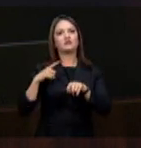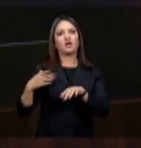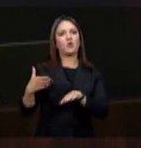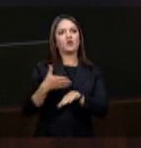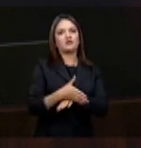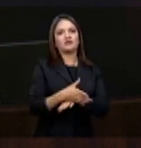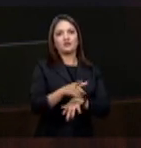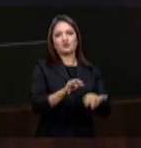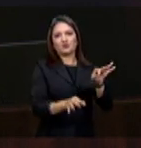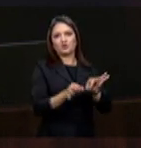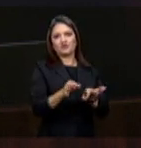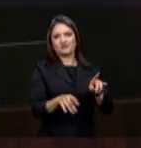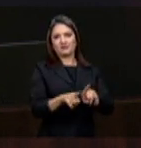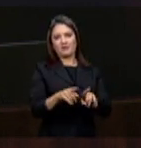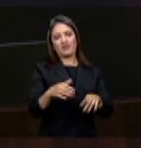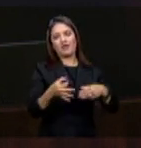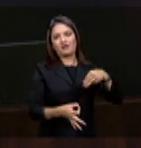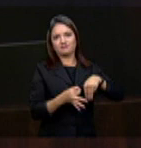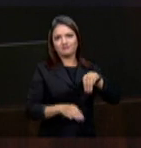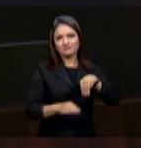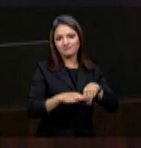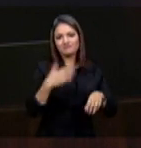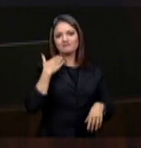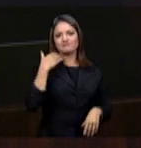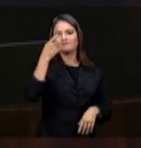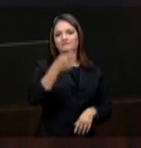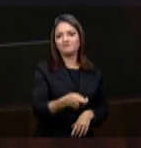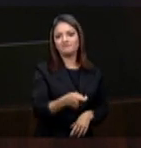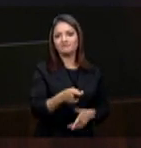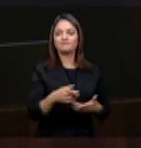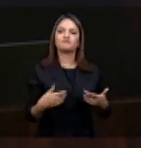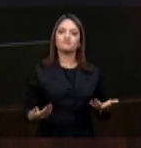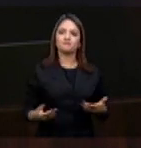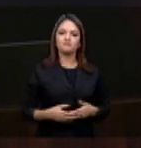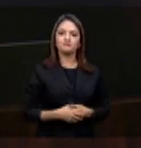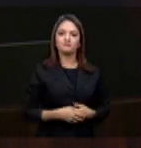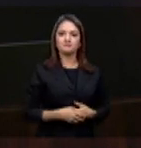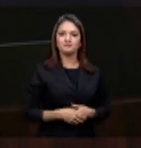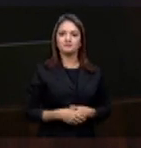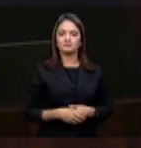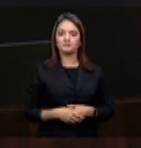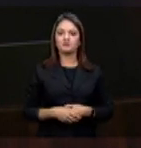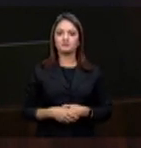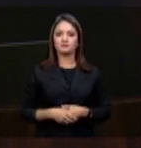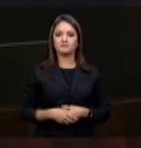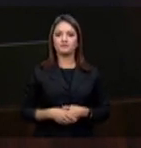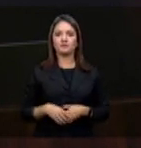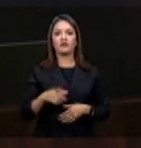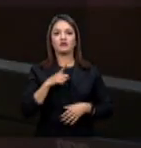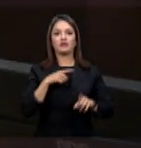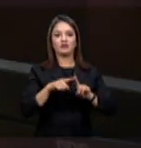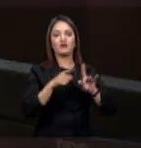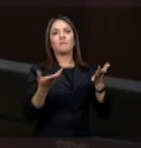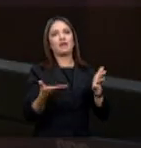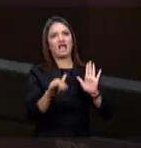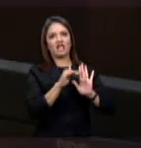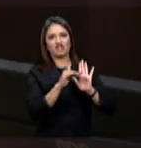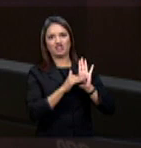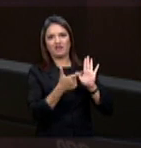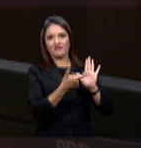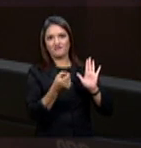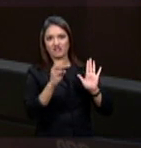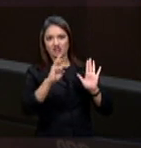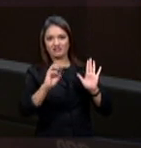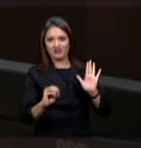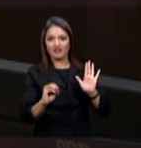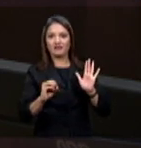acesso a magistratura e temos aqui é como referência agenda 2030 para